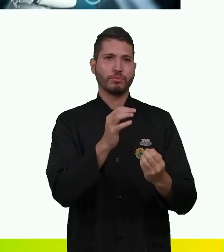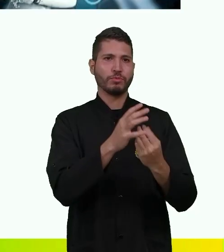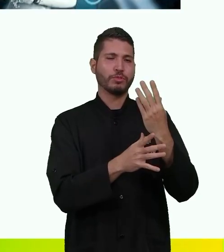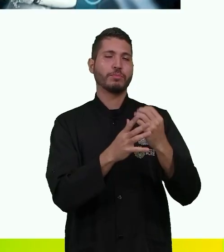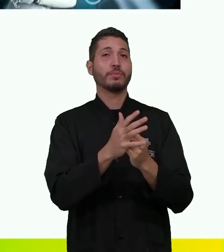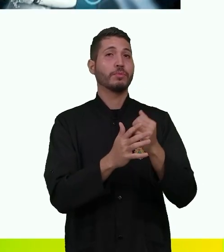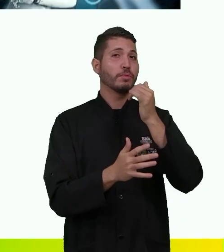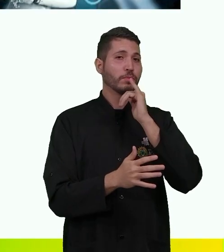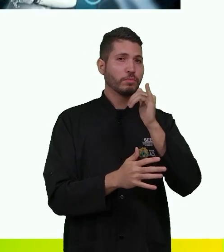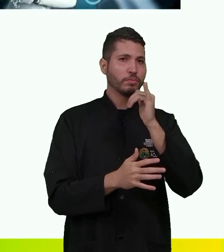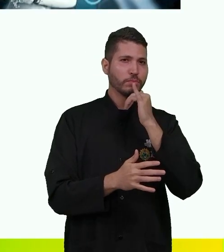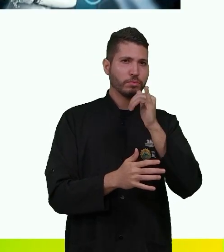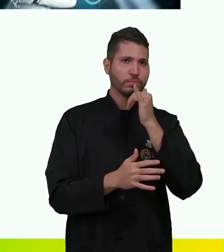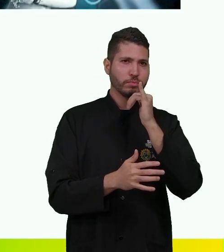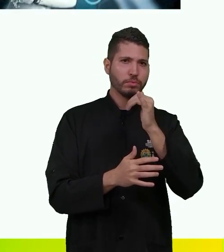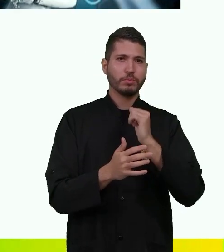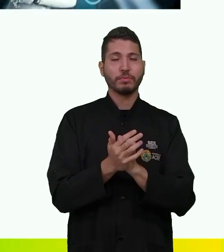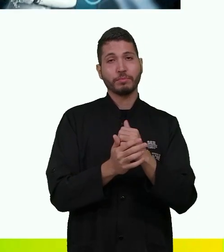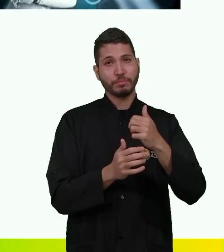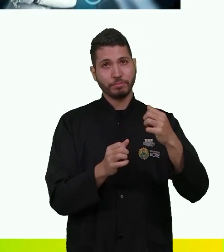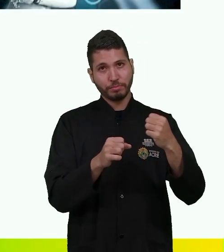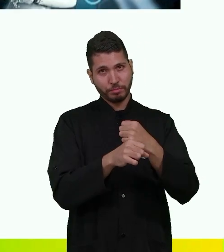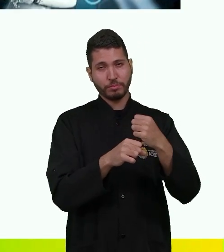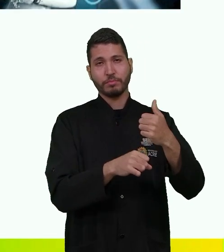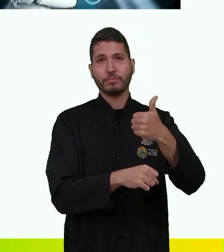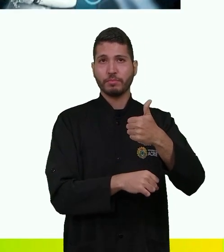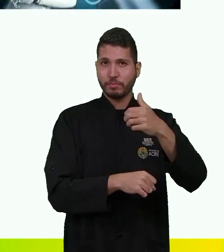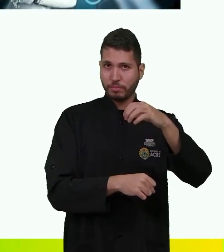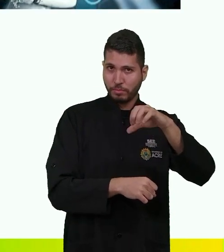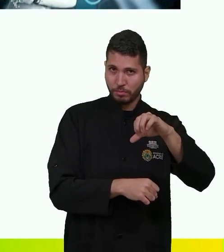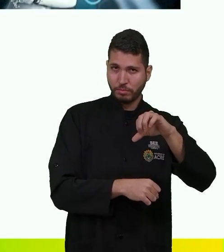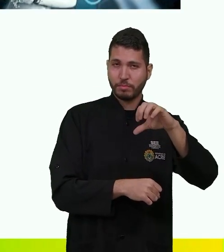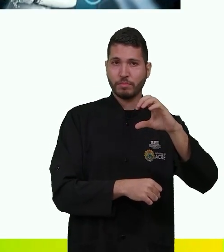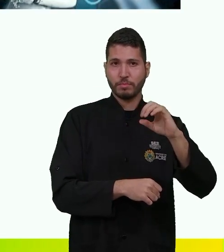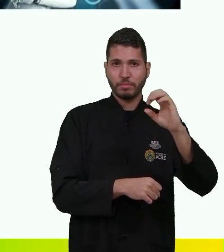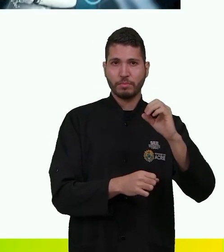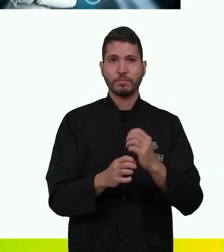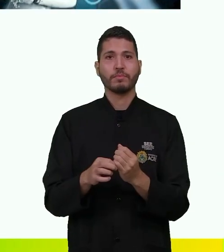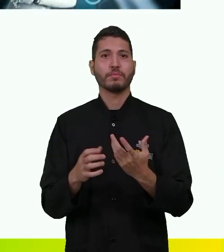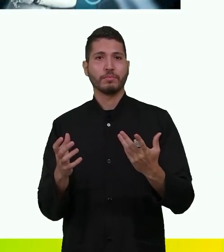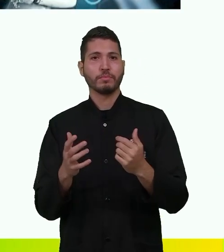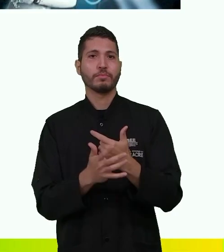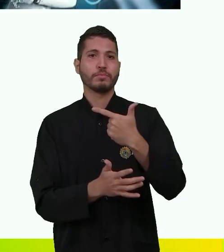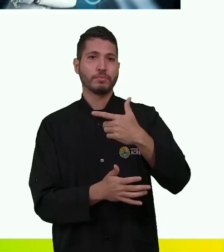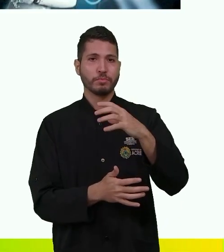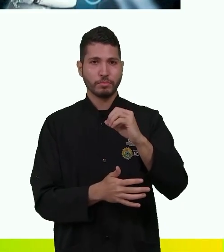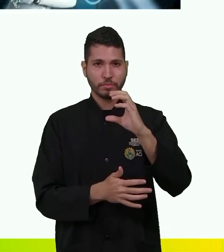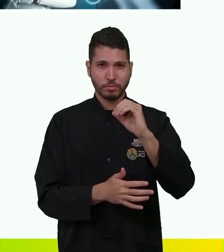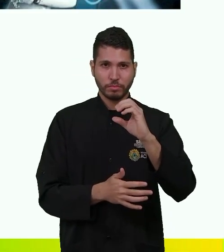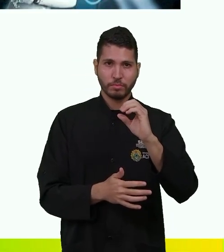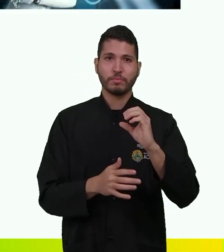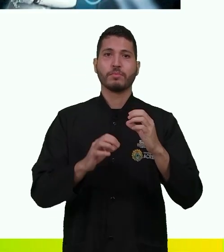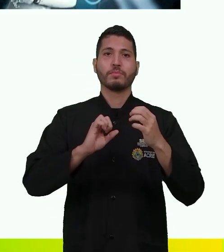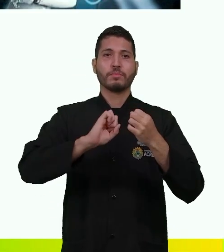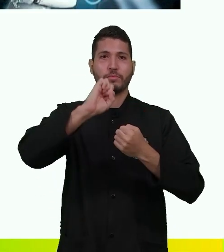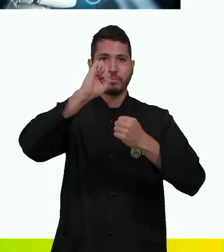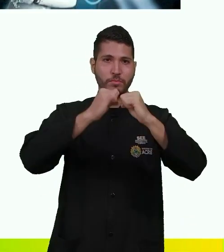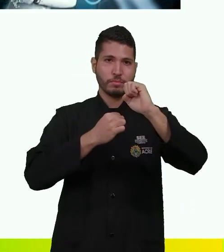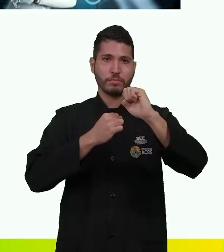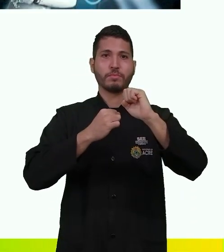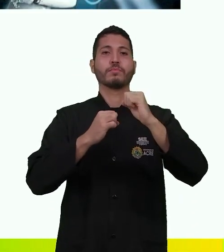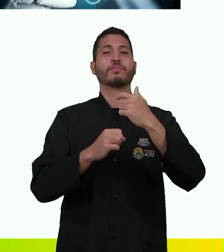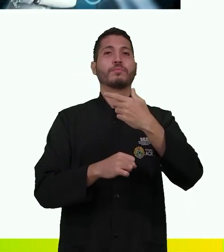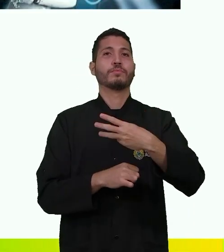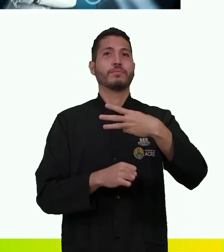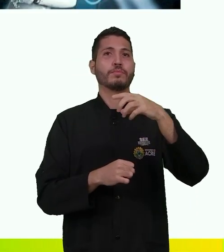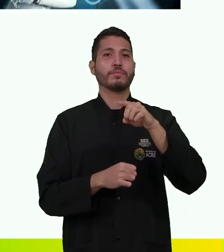e da linha de montagem, nos anos 1900. Nos anos 2000, nós temos a indústria